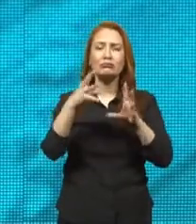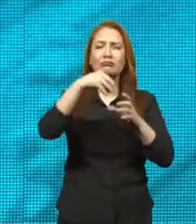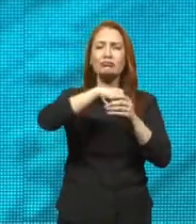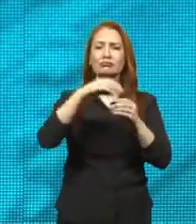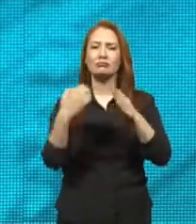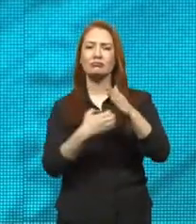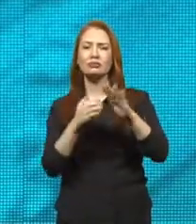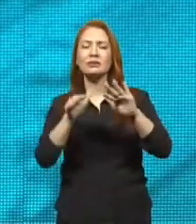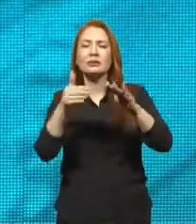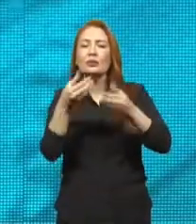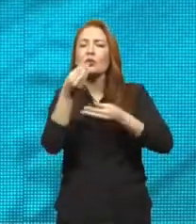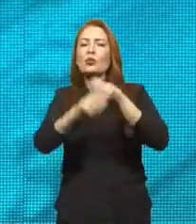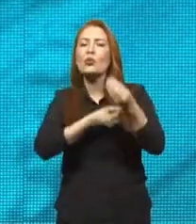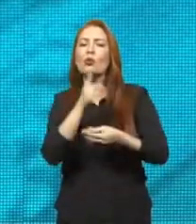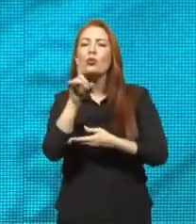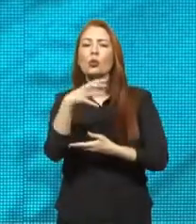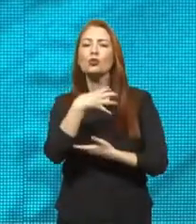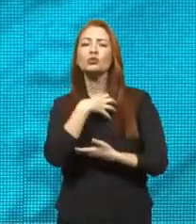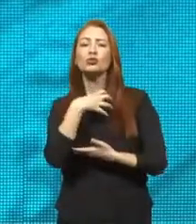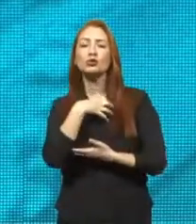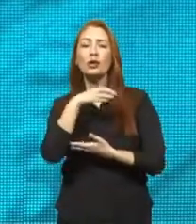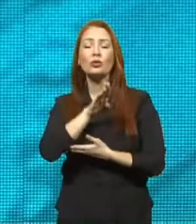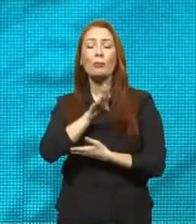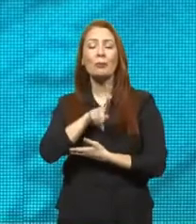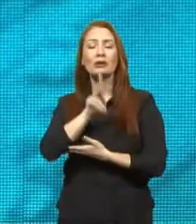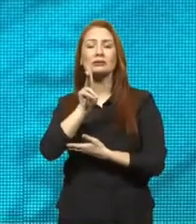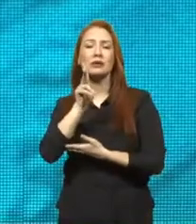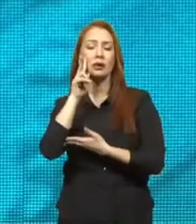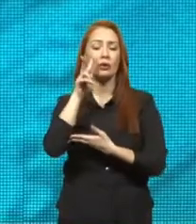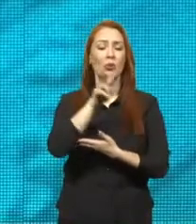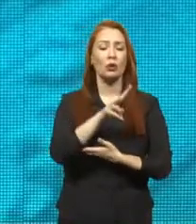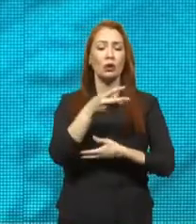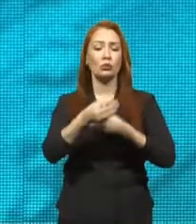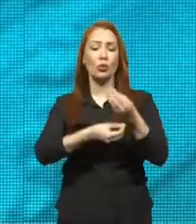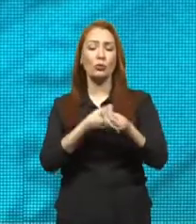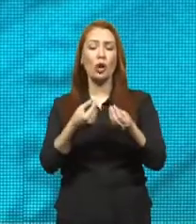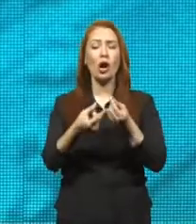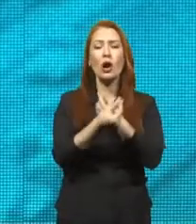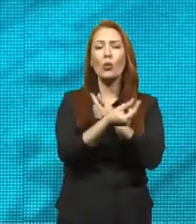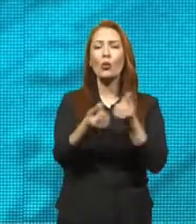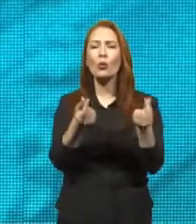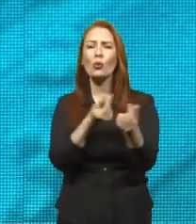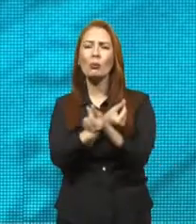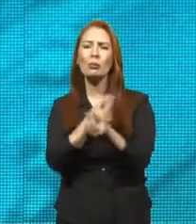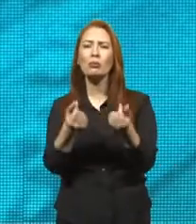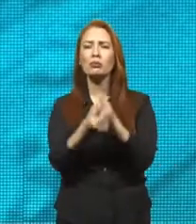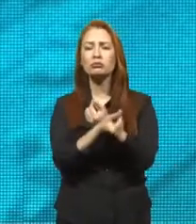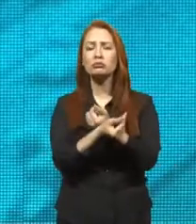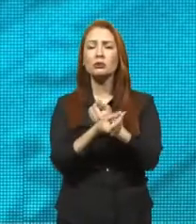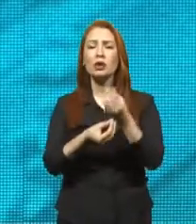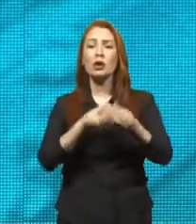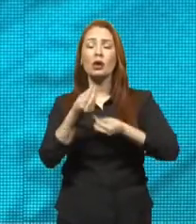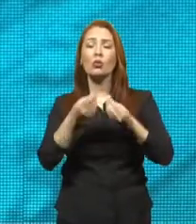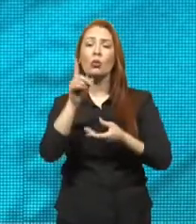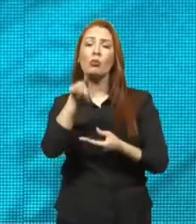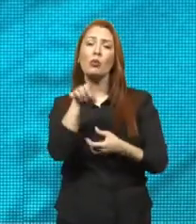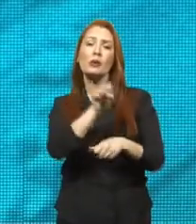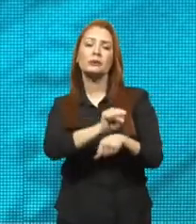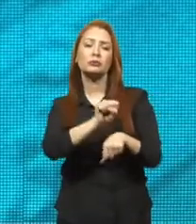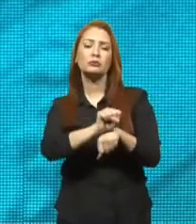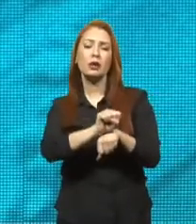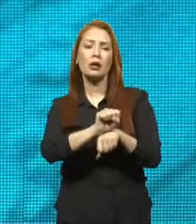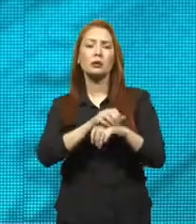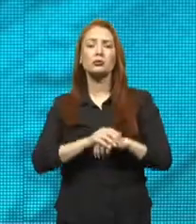é que a Braskem está olhando, assim, esse desafio da economia circular, né, e as perspectivas de vocês em relação às possíveis soluções